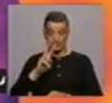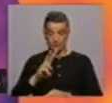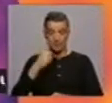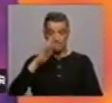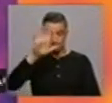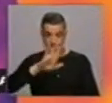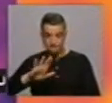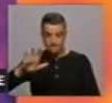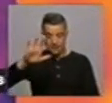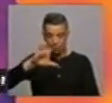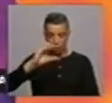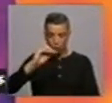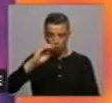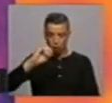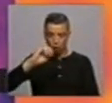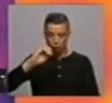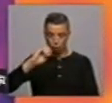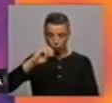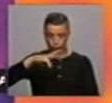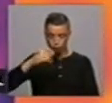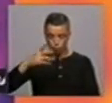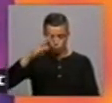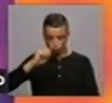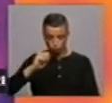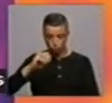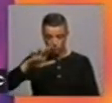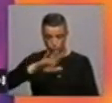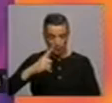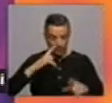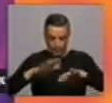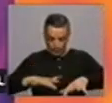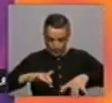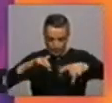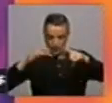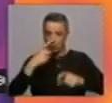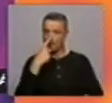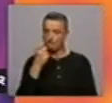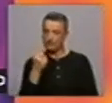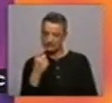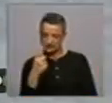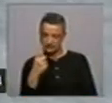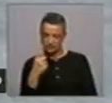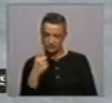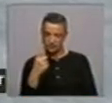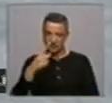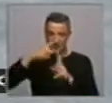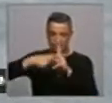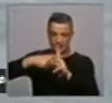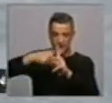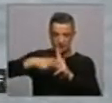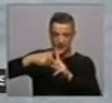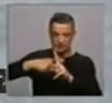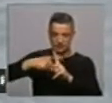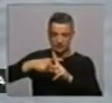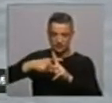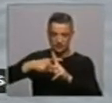imagens do cosmos, há zonas que têm um brilho muito parecido com o próprio brilho térmico das espécies animais